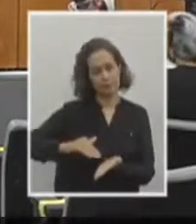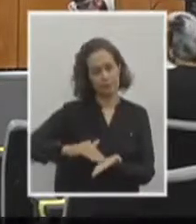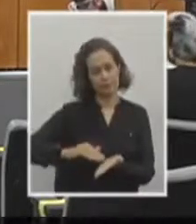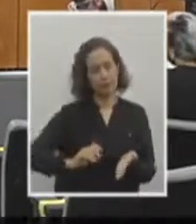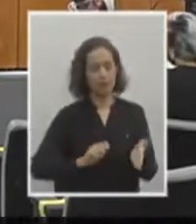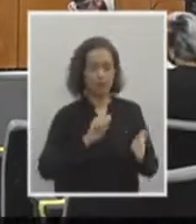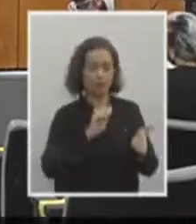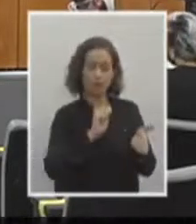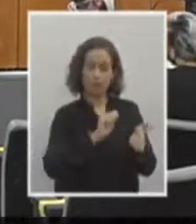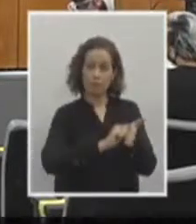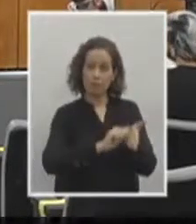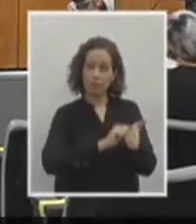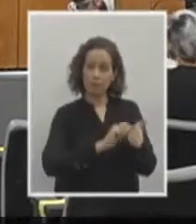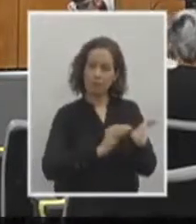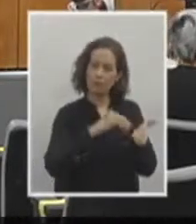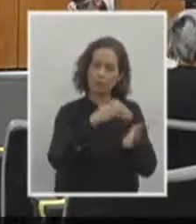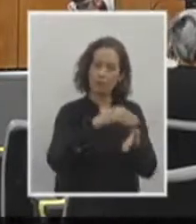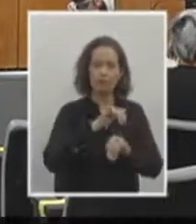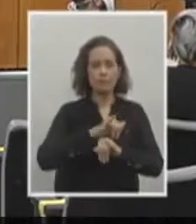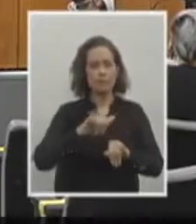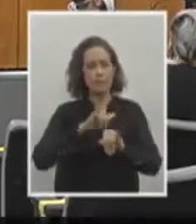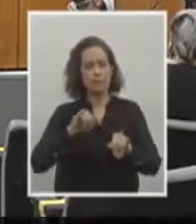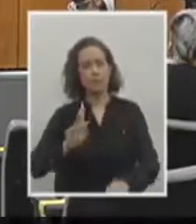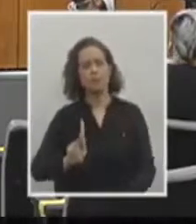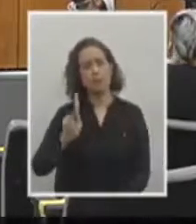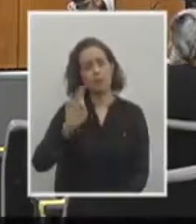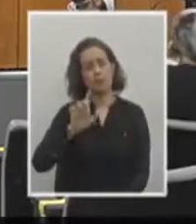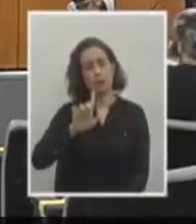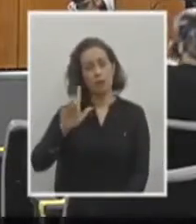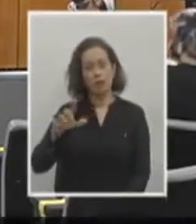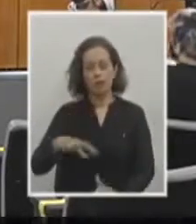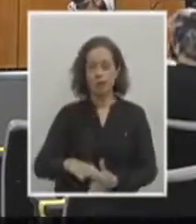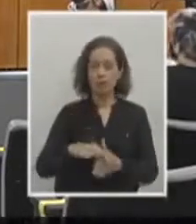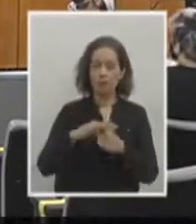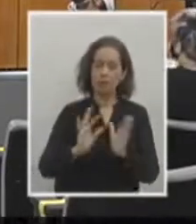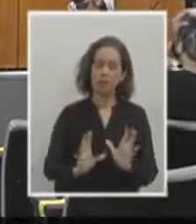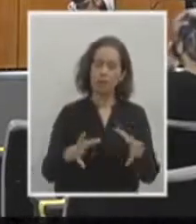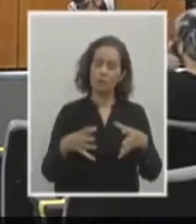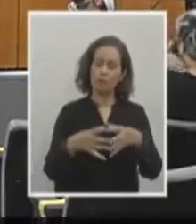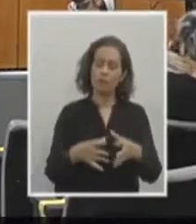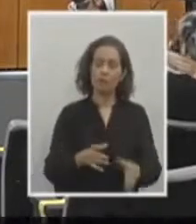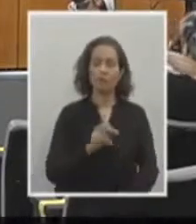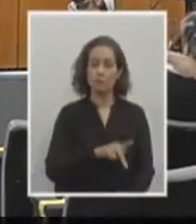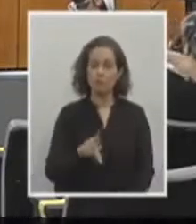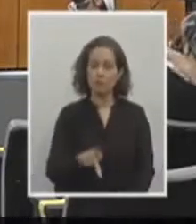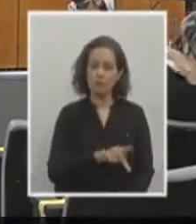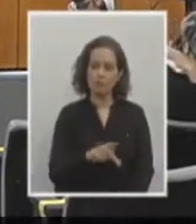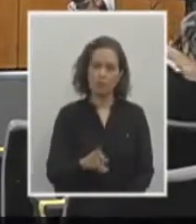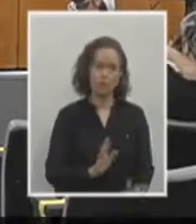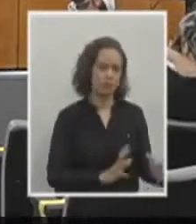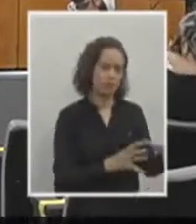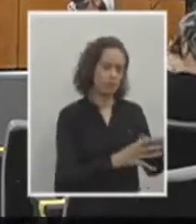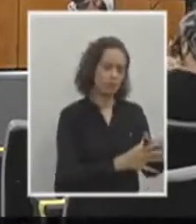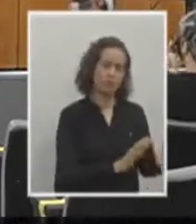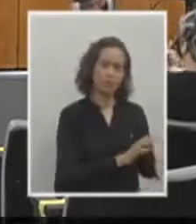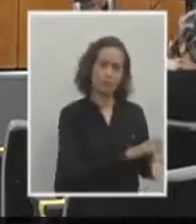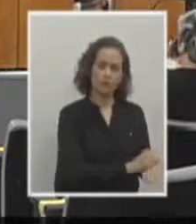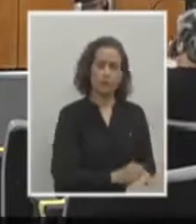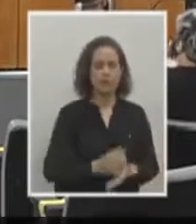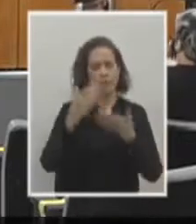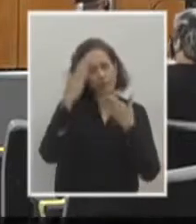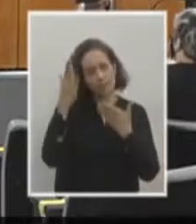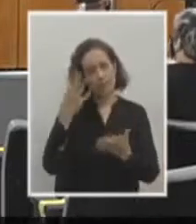nós comunicamos aí a Kelly, que preside a comissão formada pelos professores efetivos. Quero agradecer muito aqui a participação